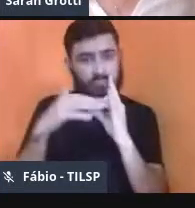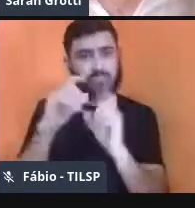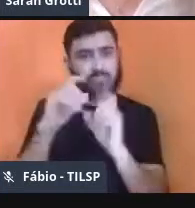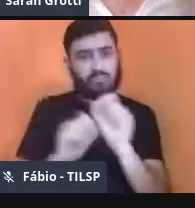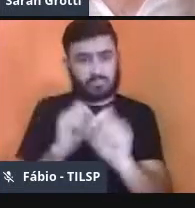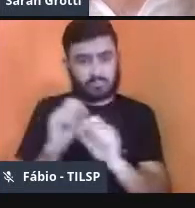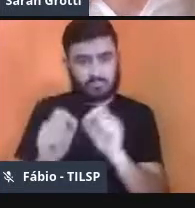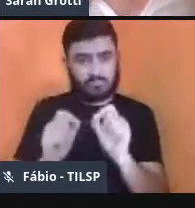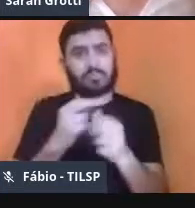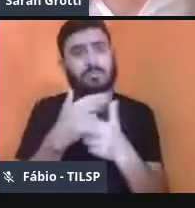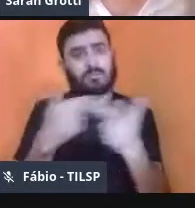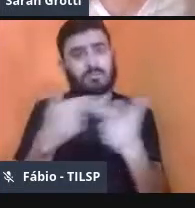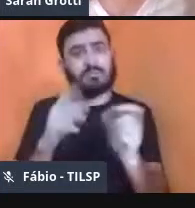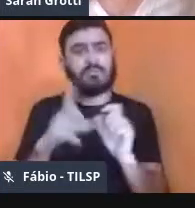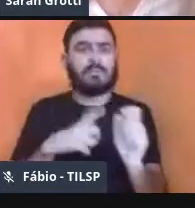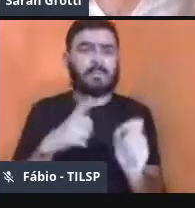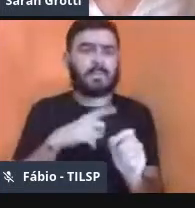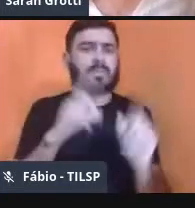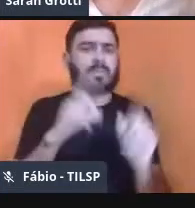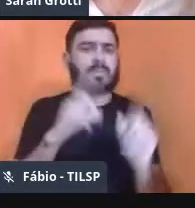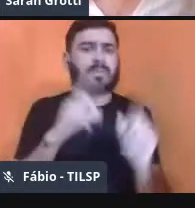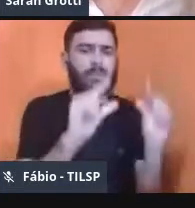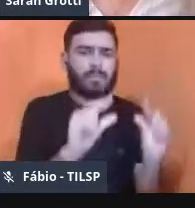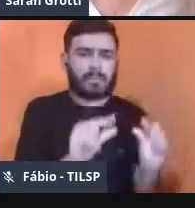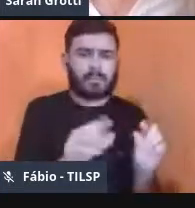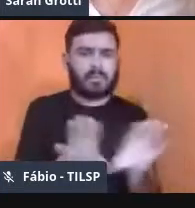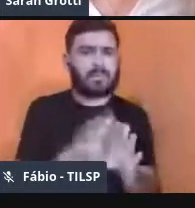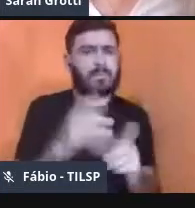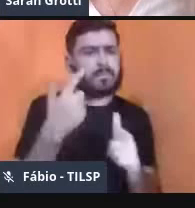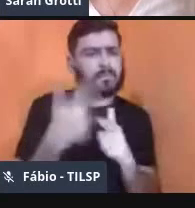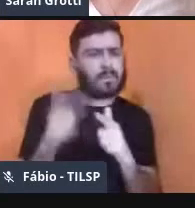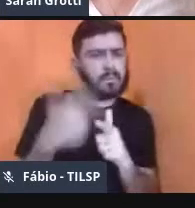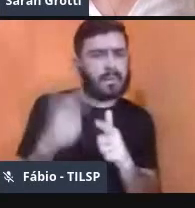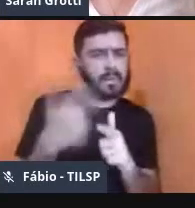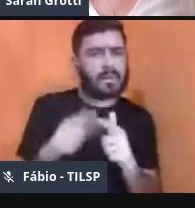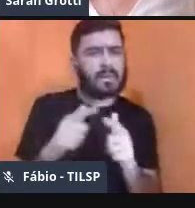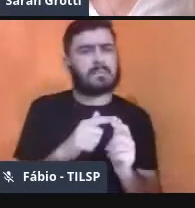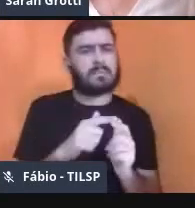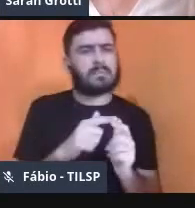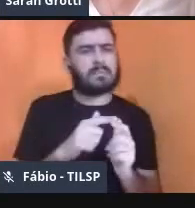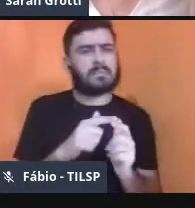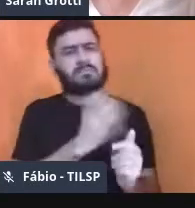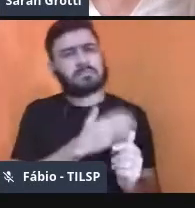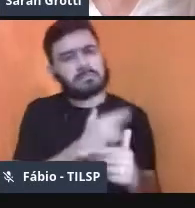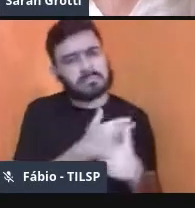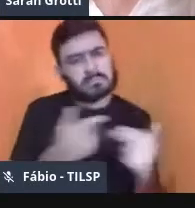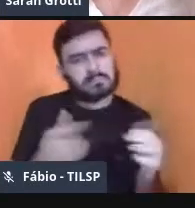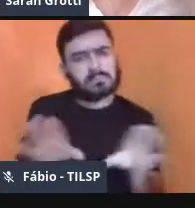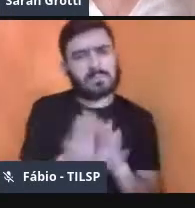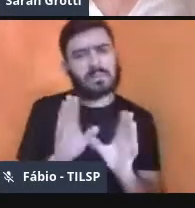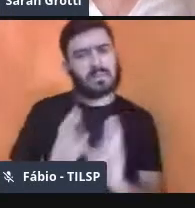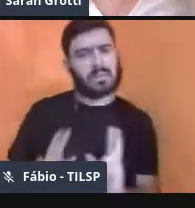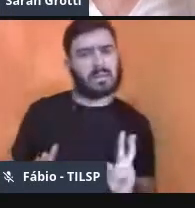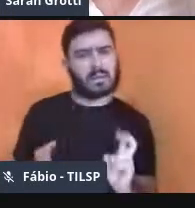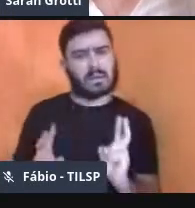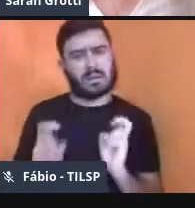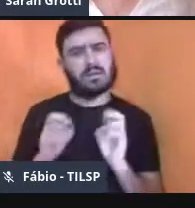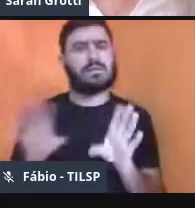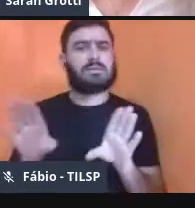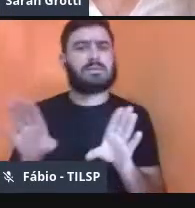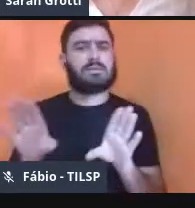né? Diminuição de cardiopatias, cânceres, principalmente diminuição